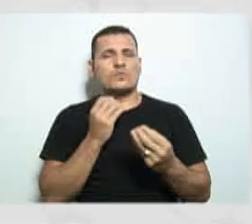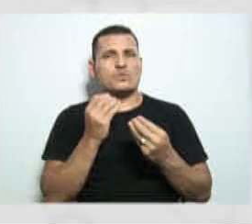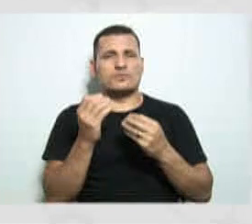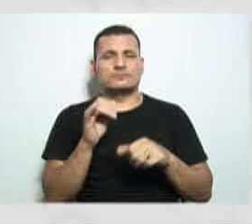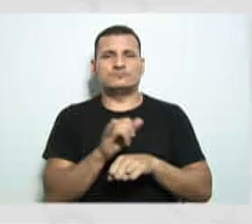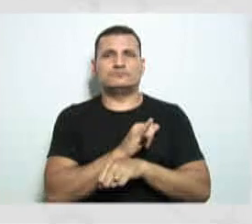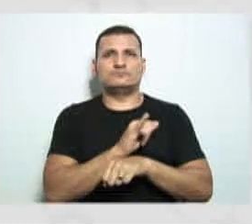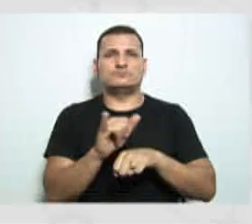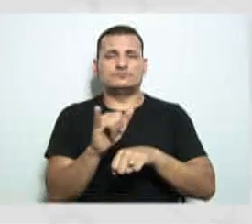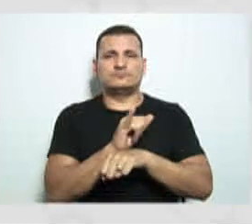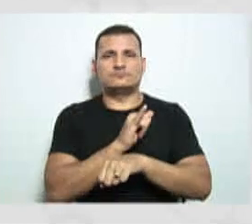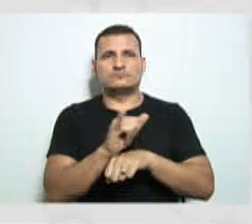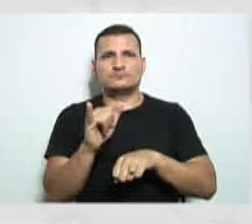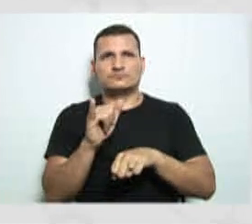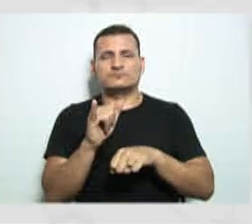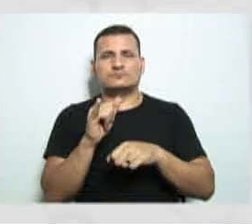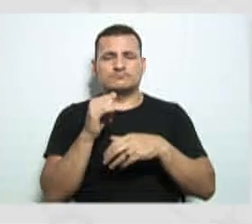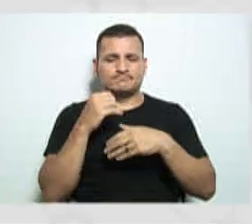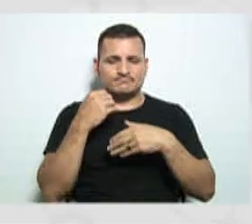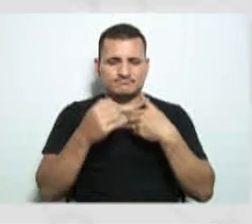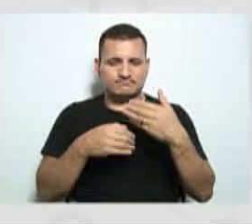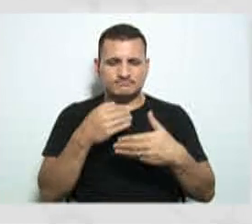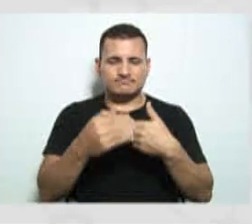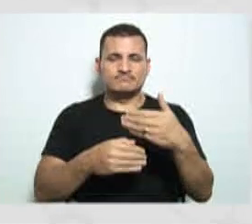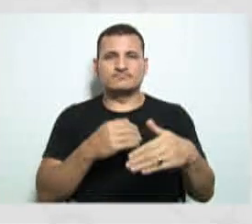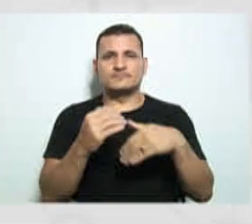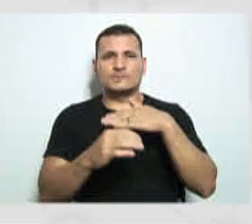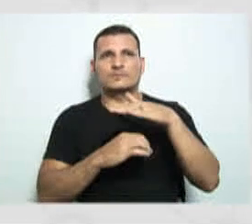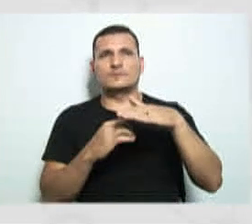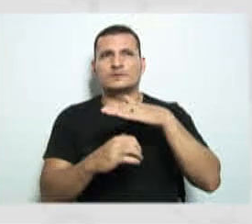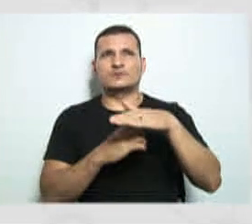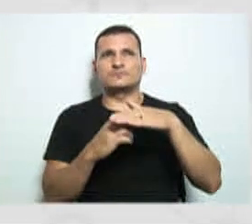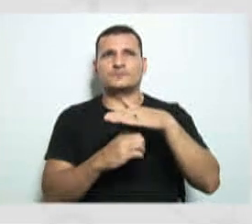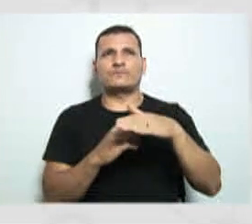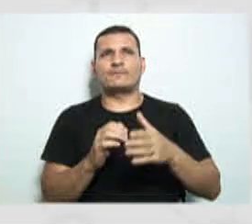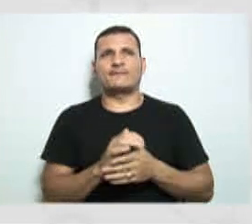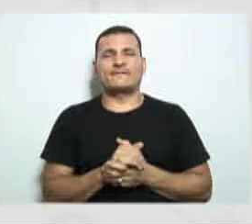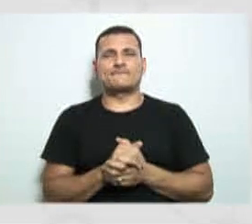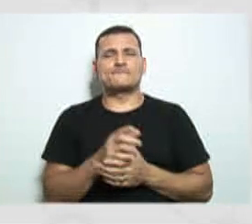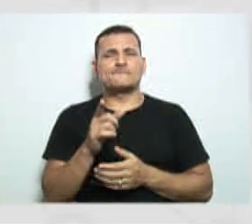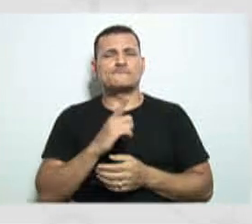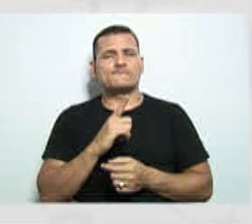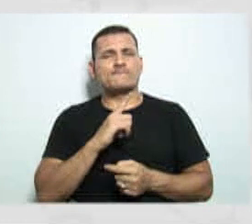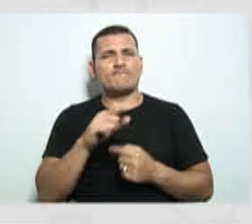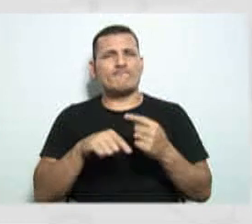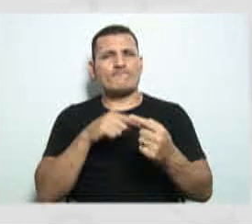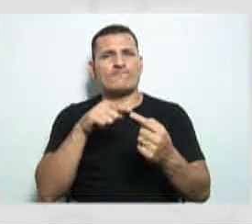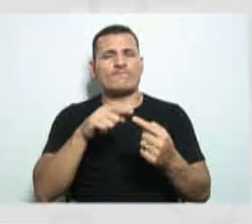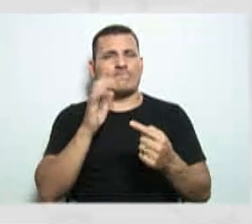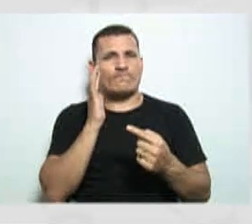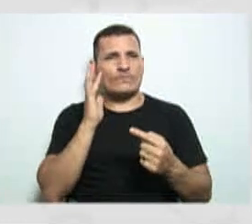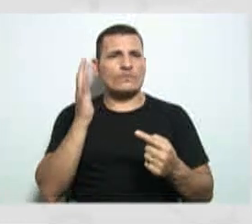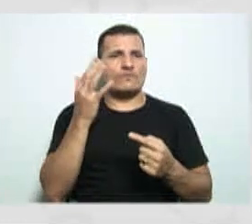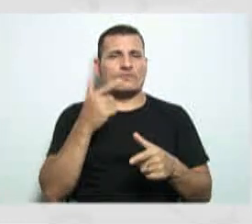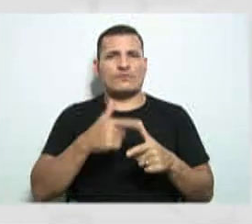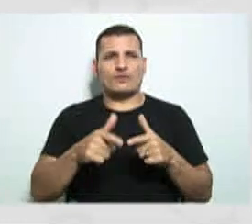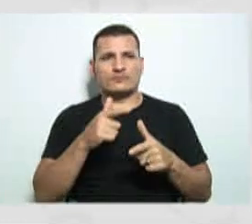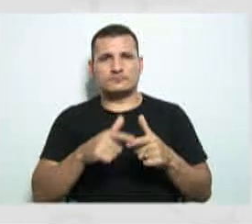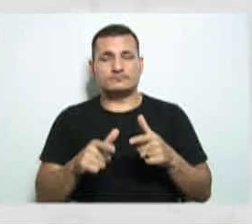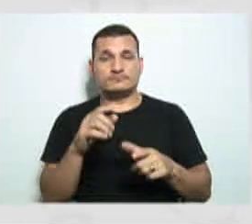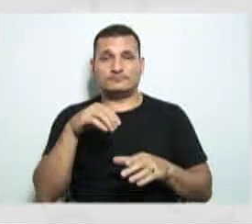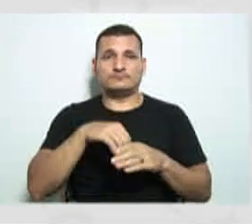estratégias ligam-se aos processos organizacionais. Ó. Sendo assim, ele tem o objetivo de solucionar problemas